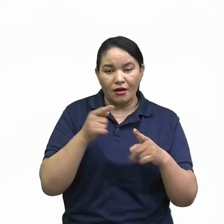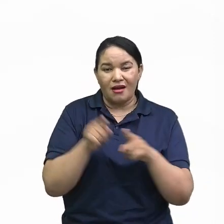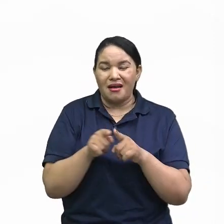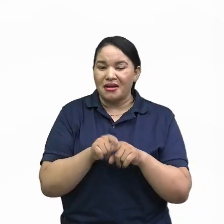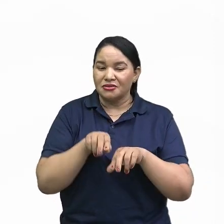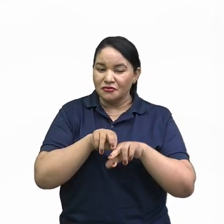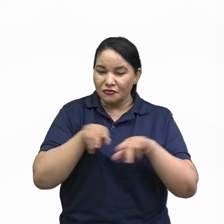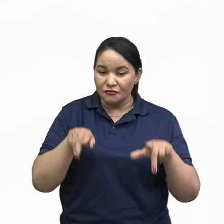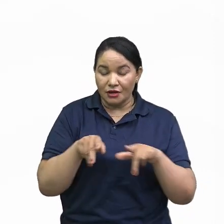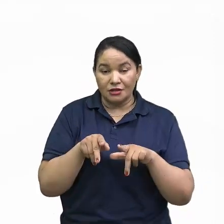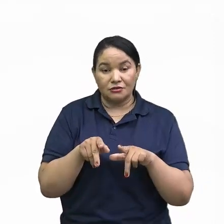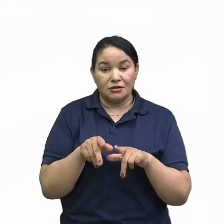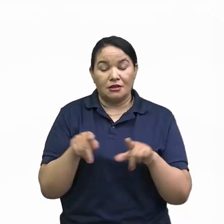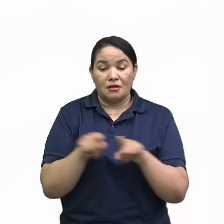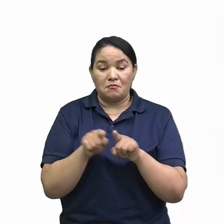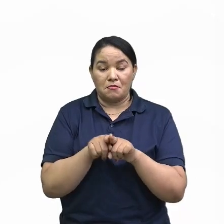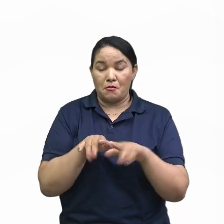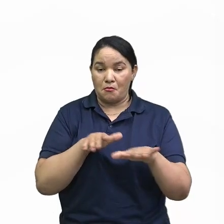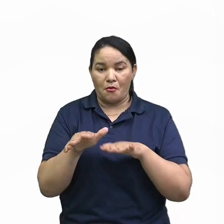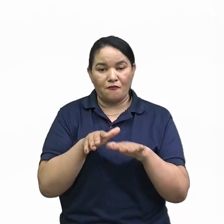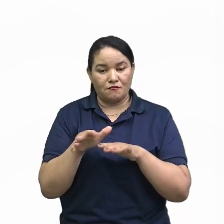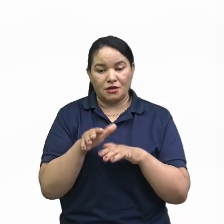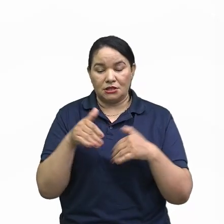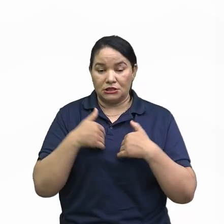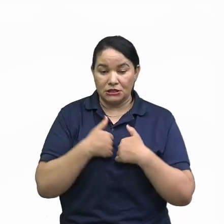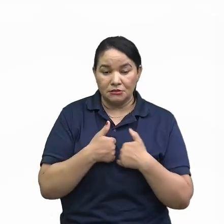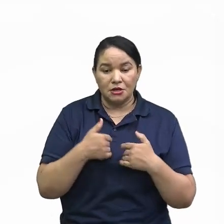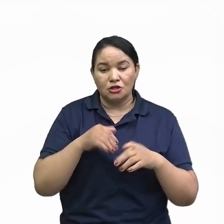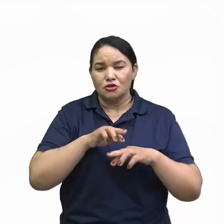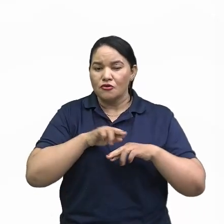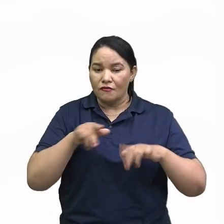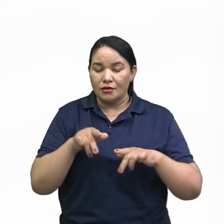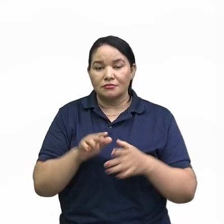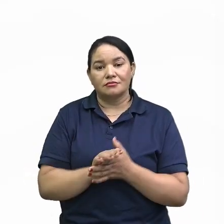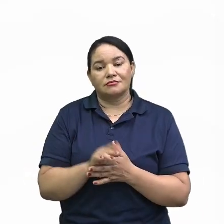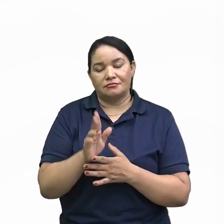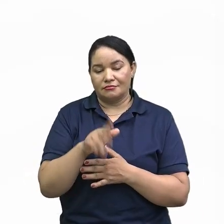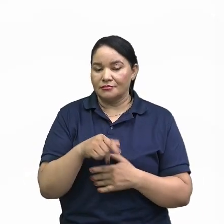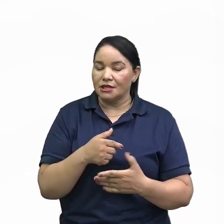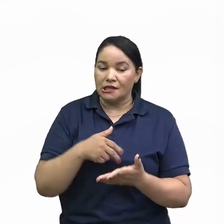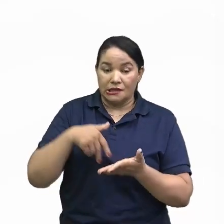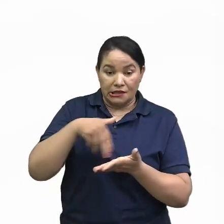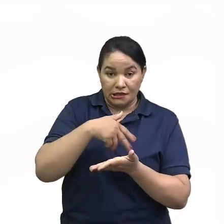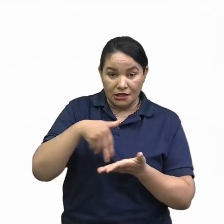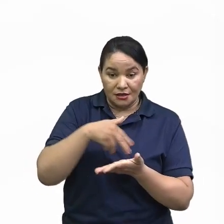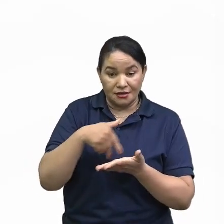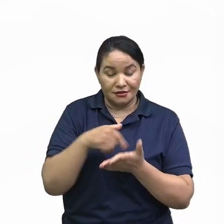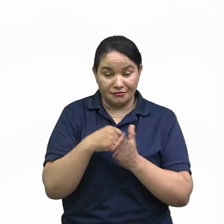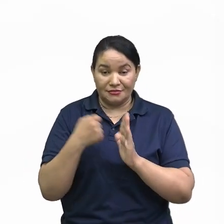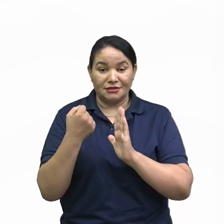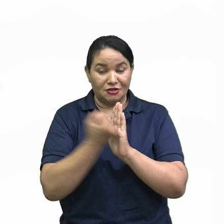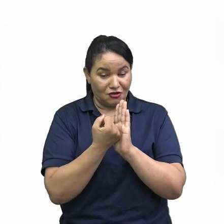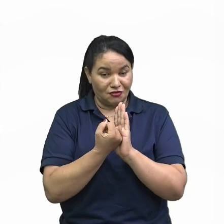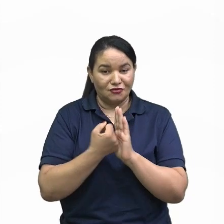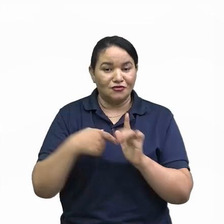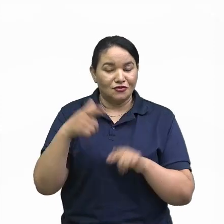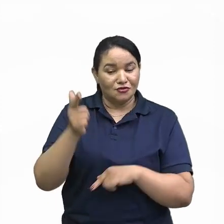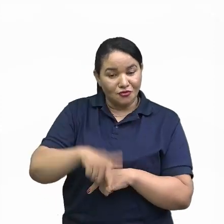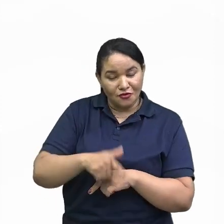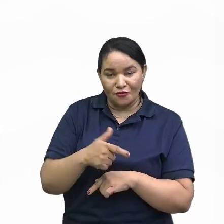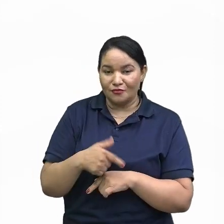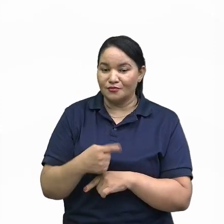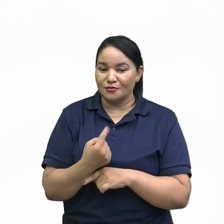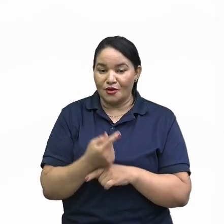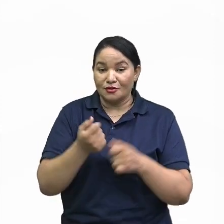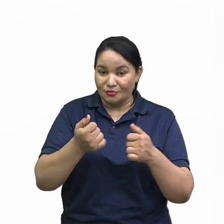animais. Dessa forma, percebemos que a dança é uma atividade simbólica. Olha só a questão do simbolismo de novo, que nós já